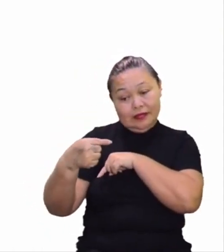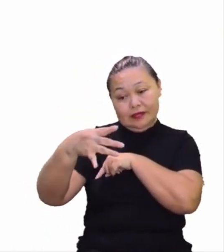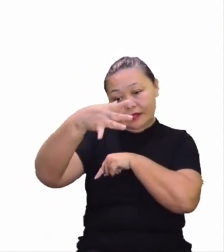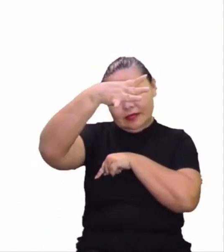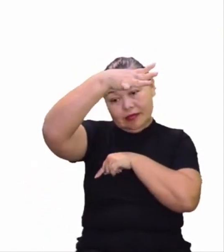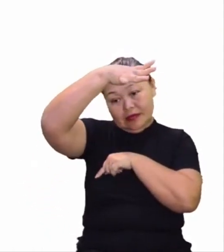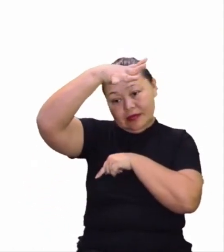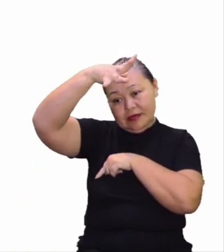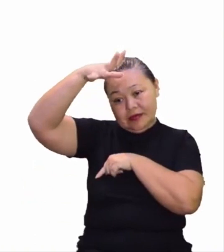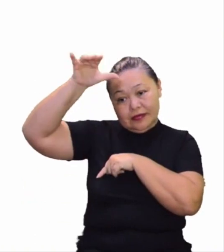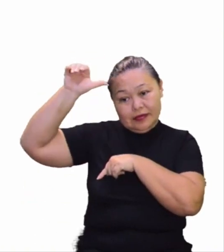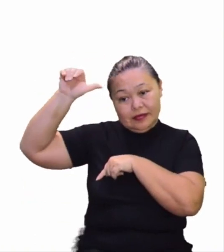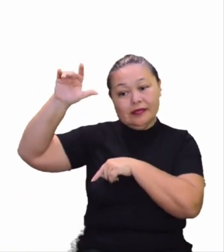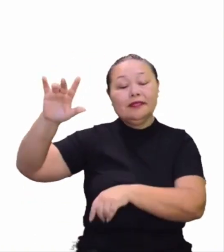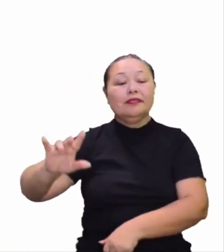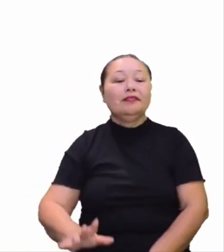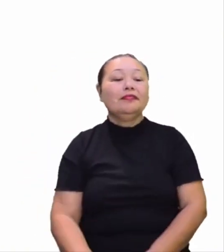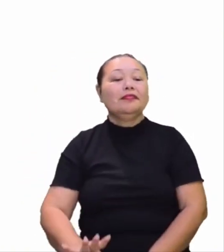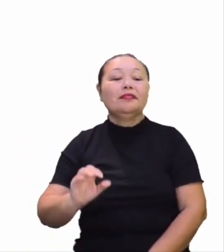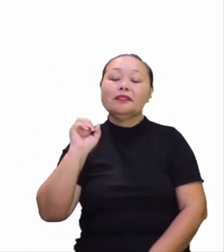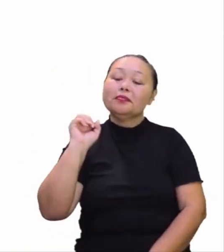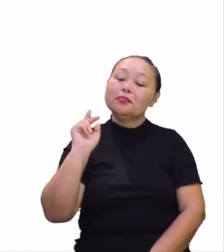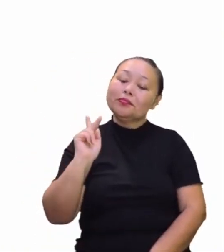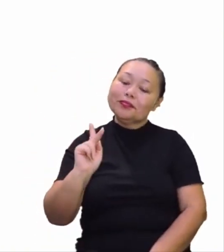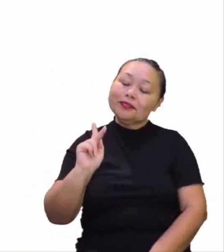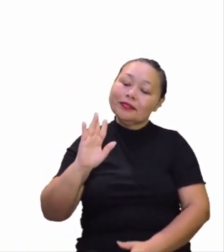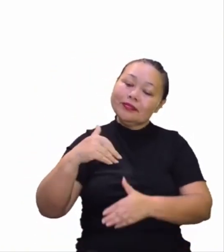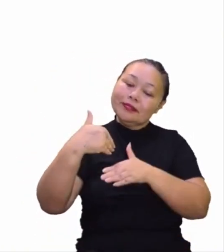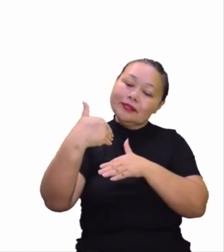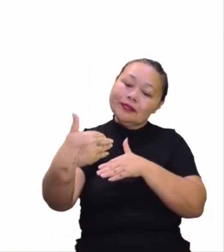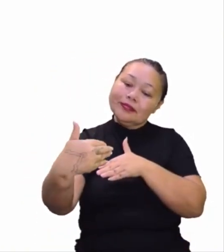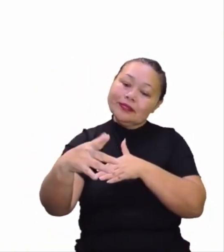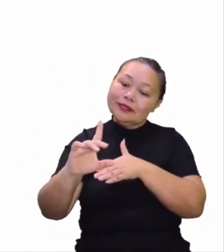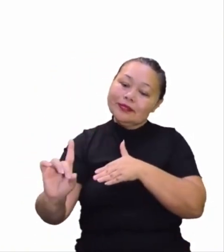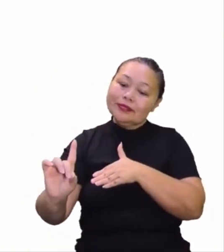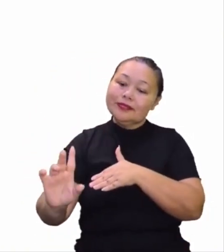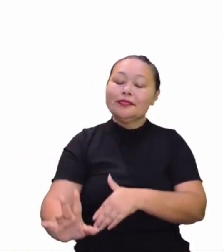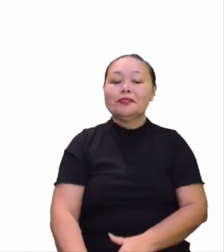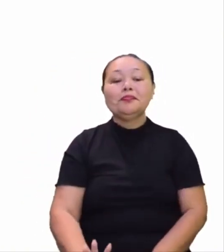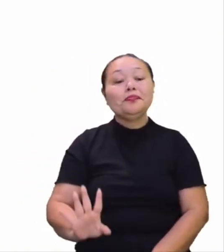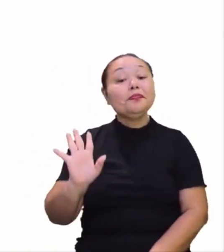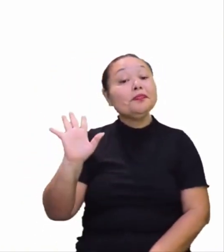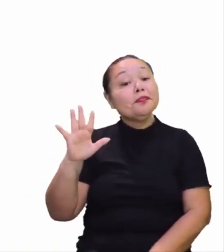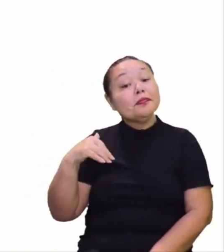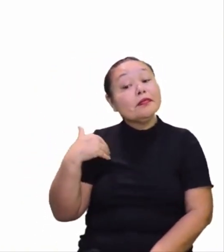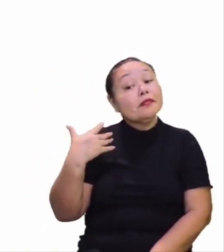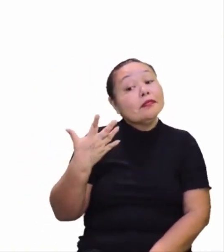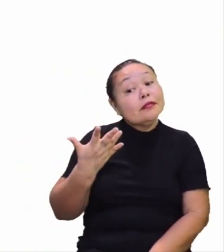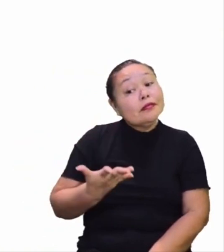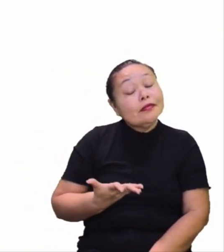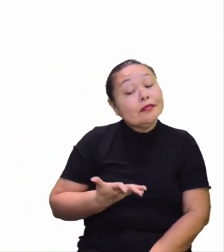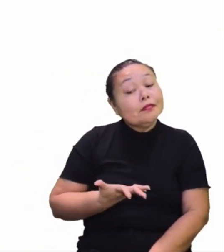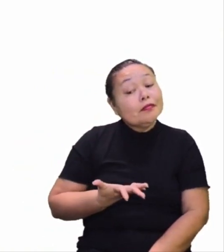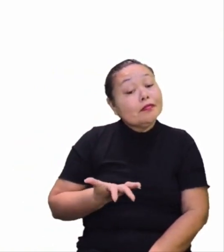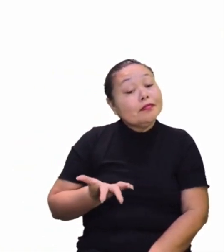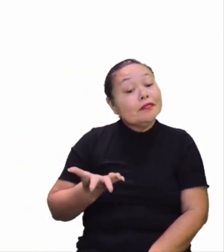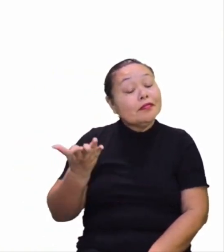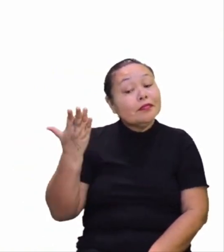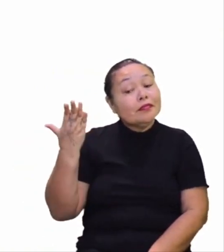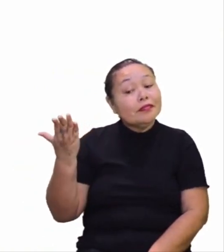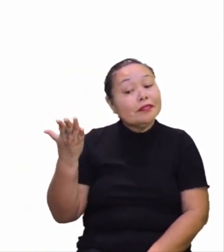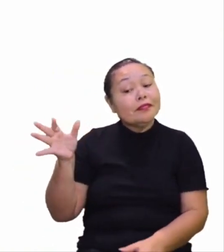do Amazonas. Muito bem. Na margem direita do Amazonas. Então, sem